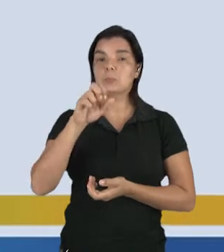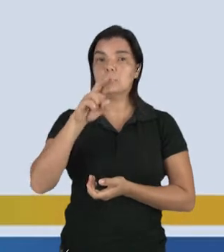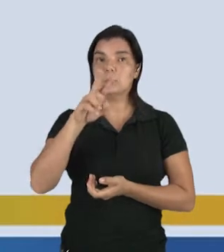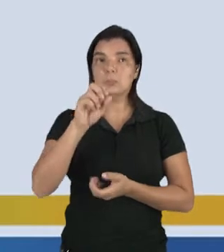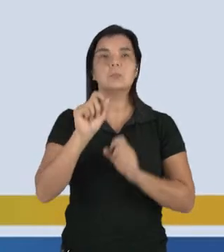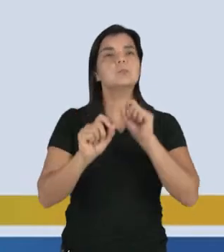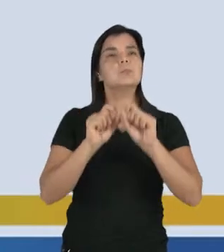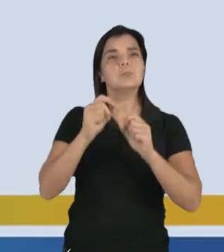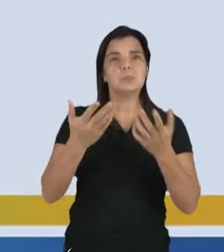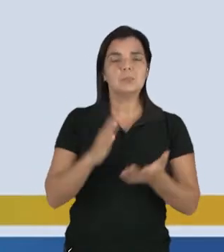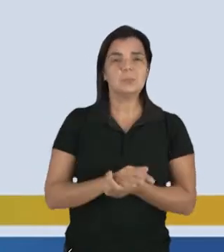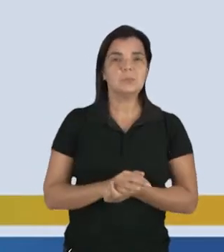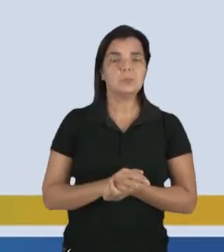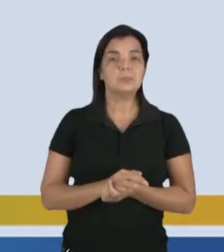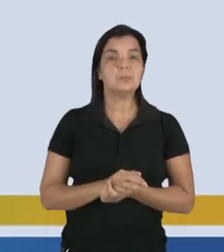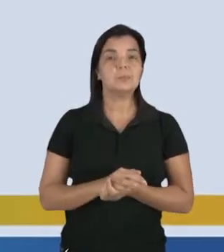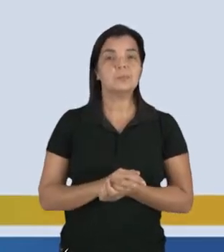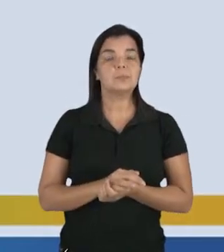ionizáveis, então,